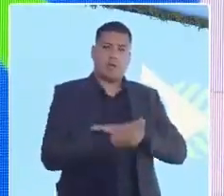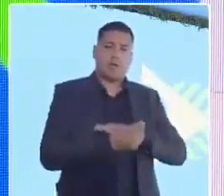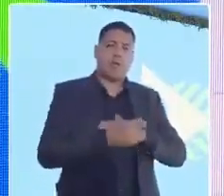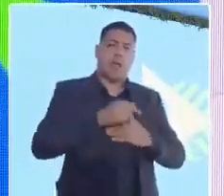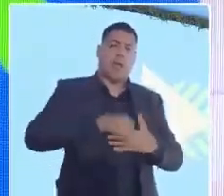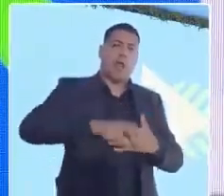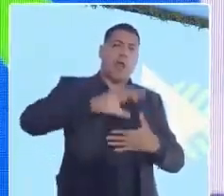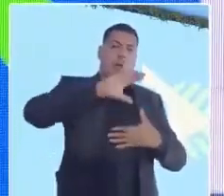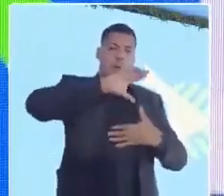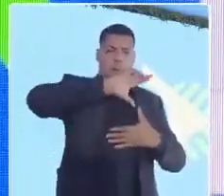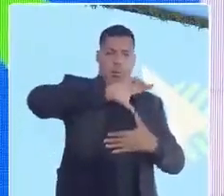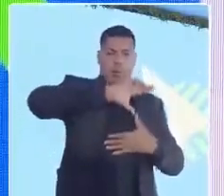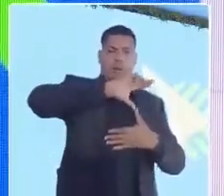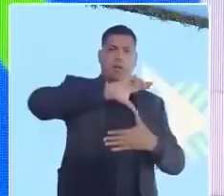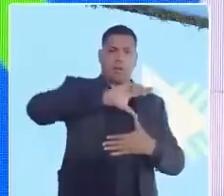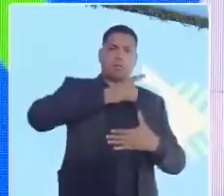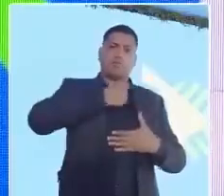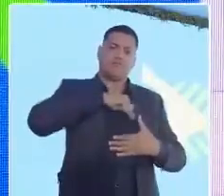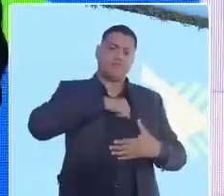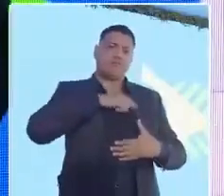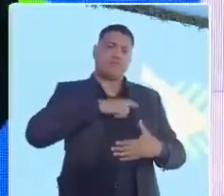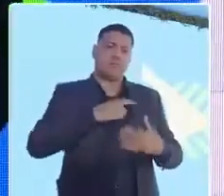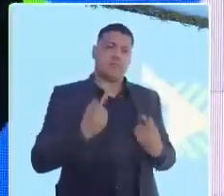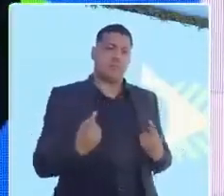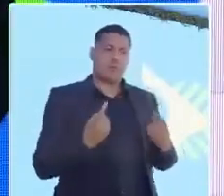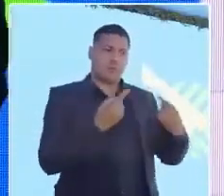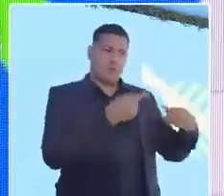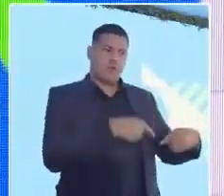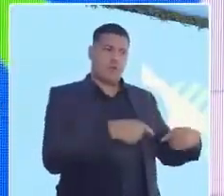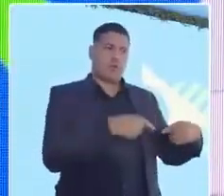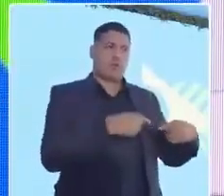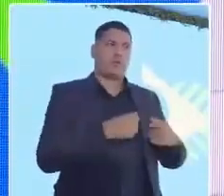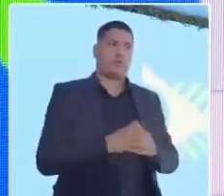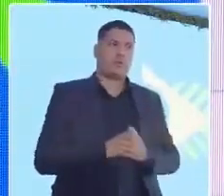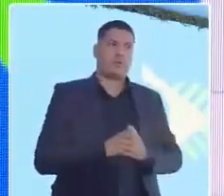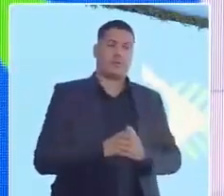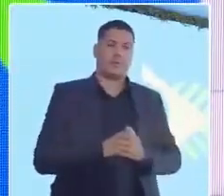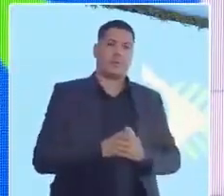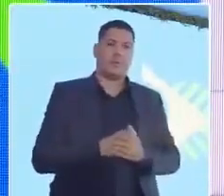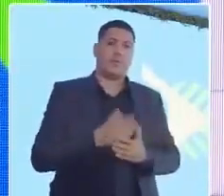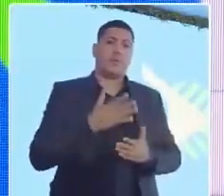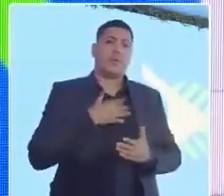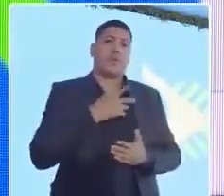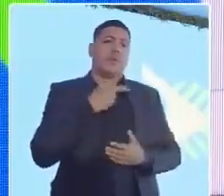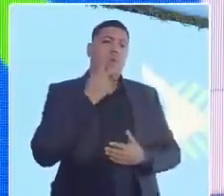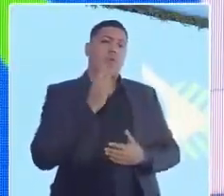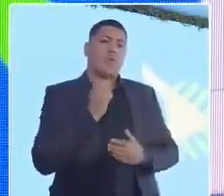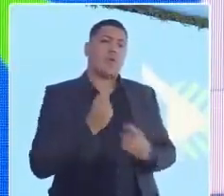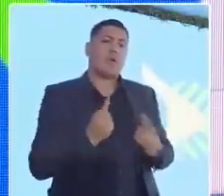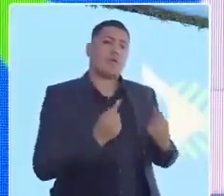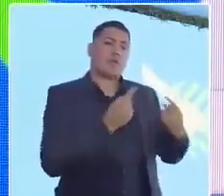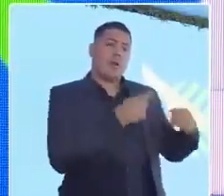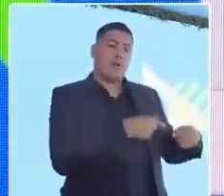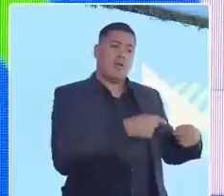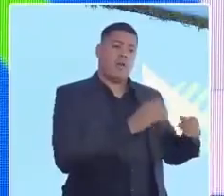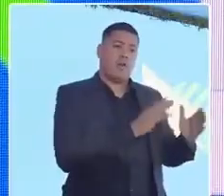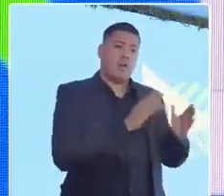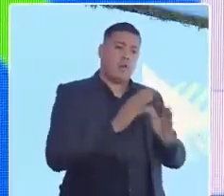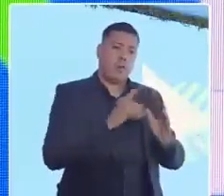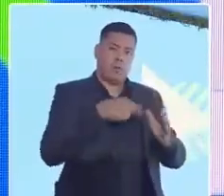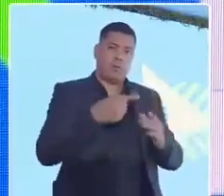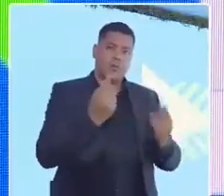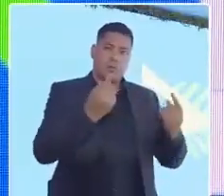infando desafios tem que reconhecer eu tenho chamado do desafio do triplo desafio uma